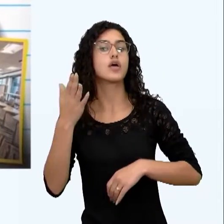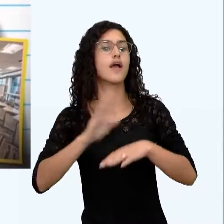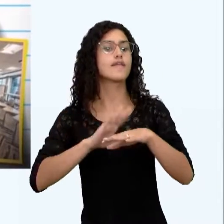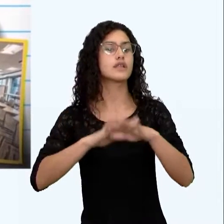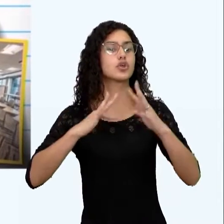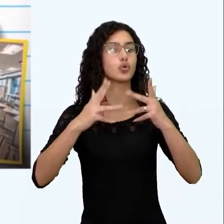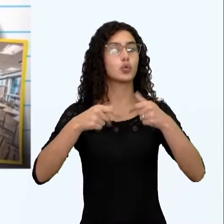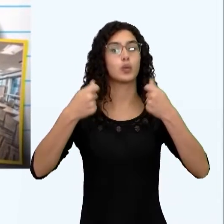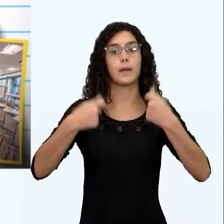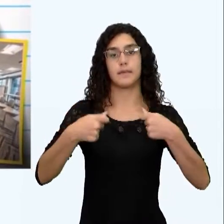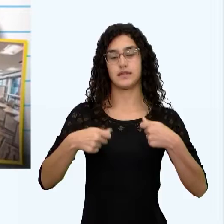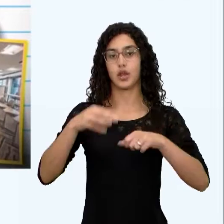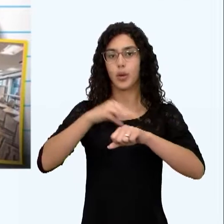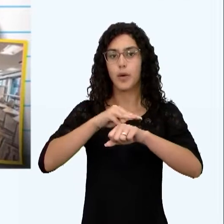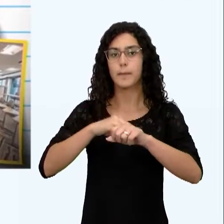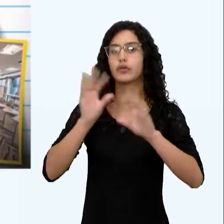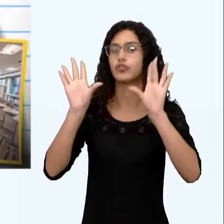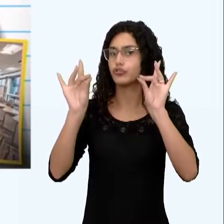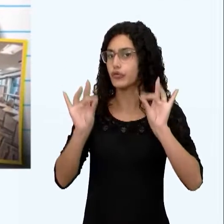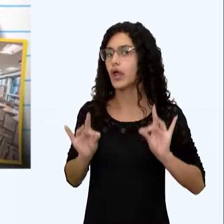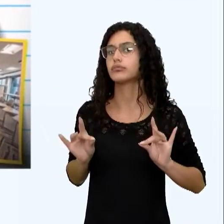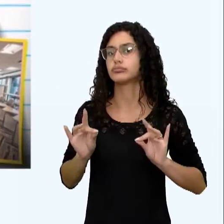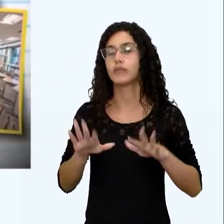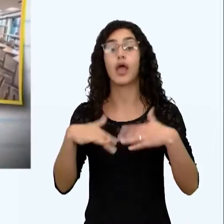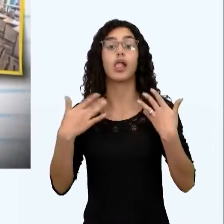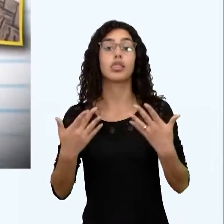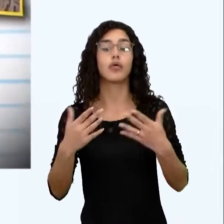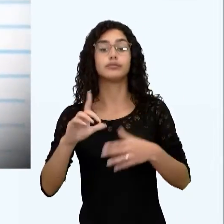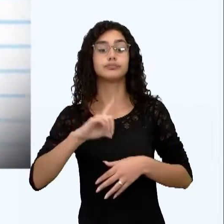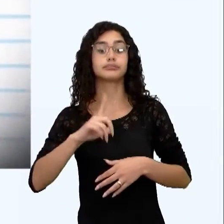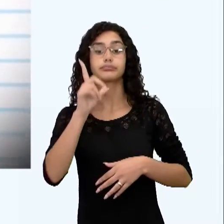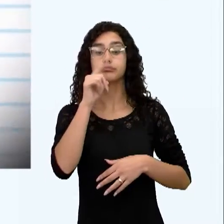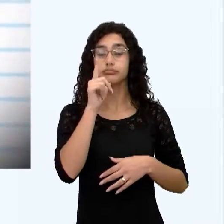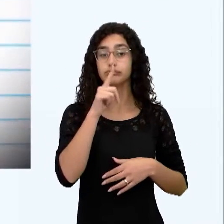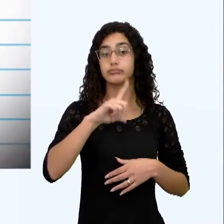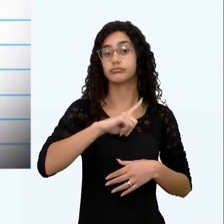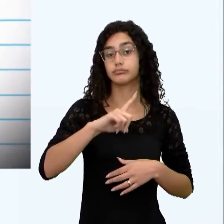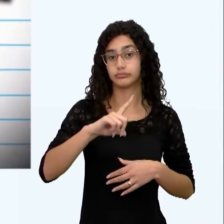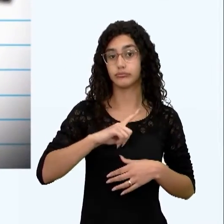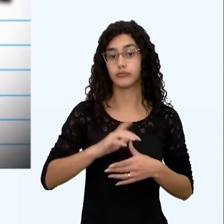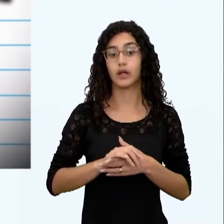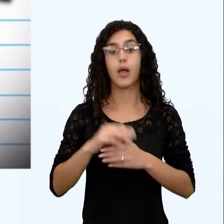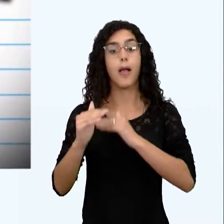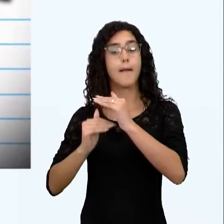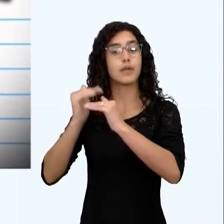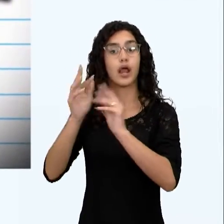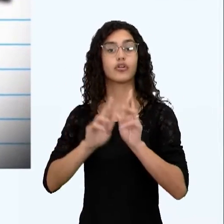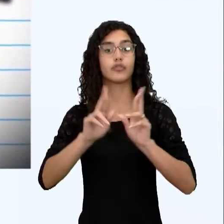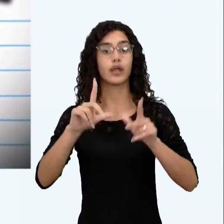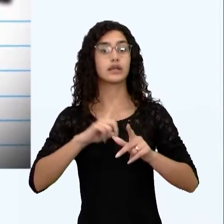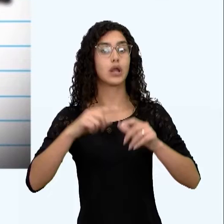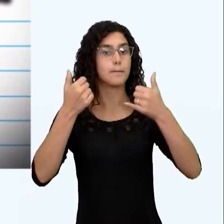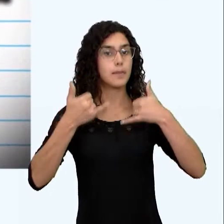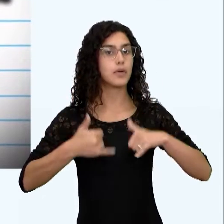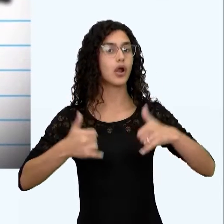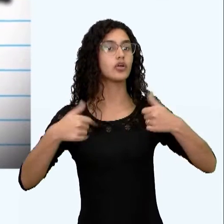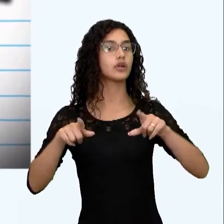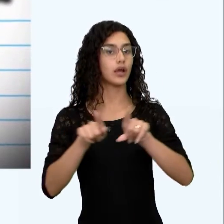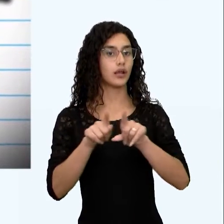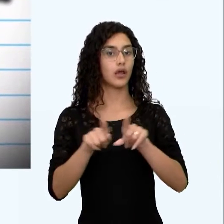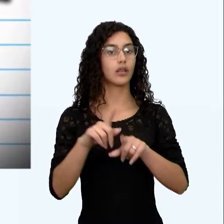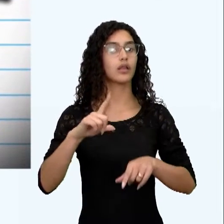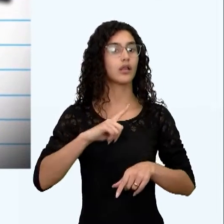sua demanda mesmo em momentos extremos, como secas. Tomando como marco a Revolução Industrial, a crescente demanda por energia veio sendo